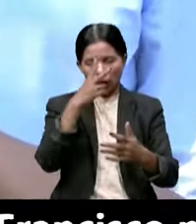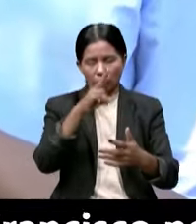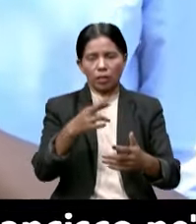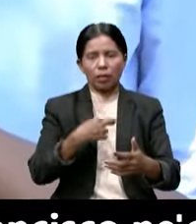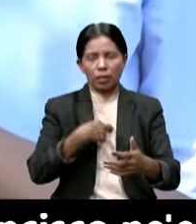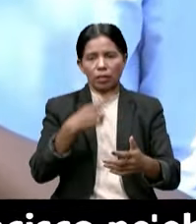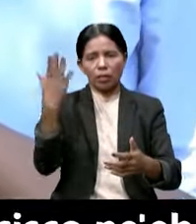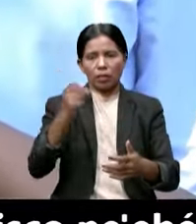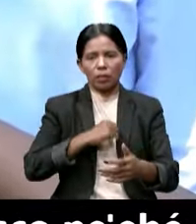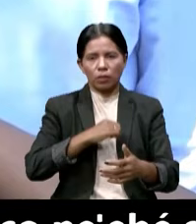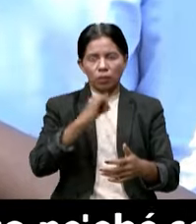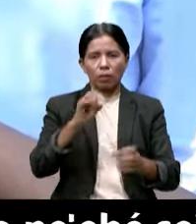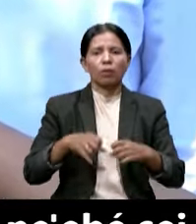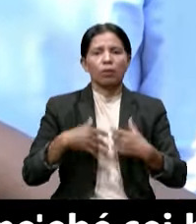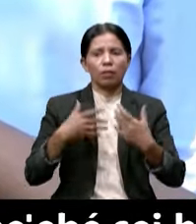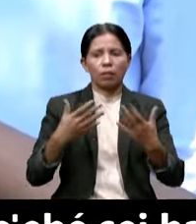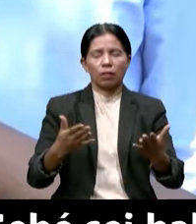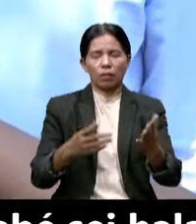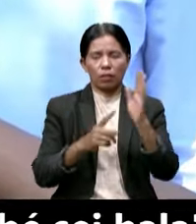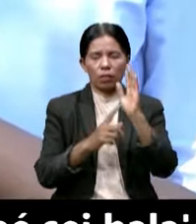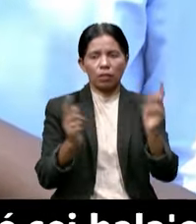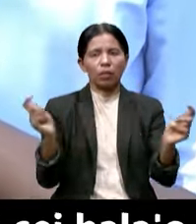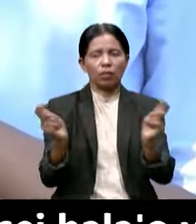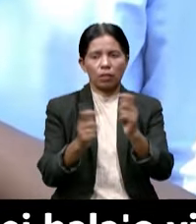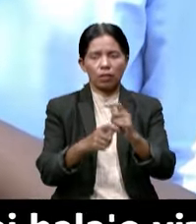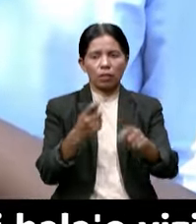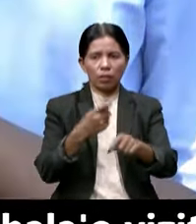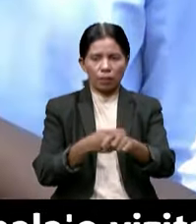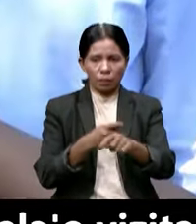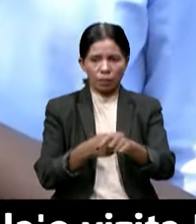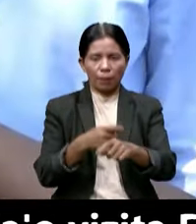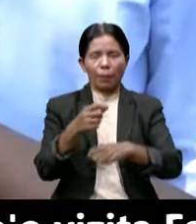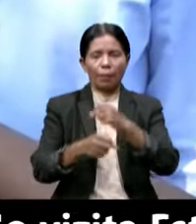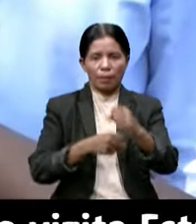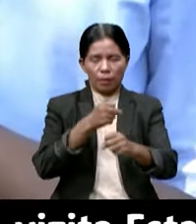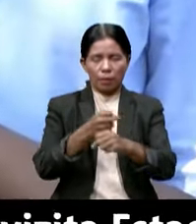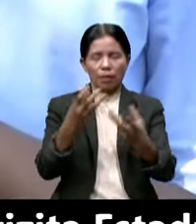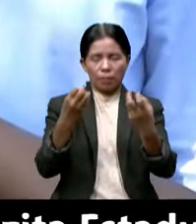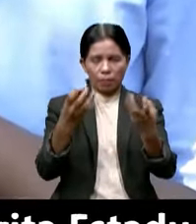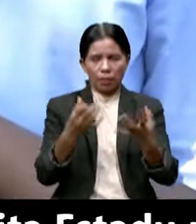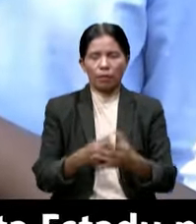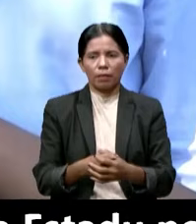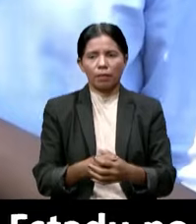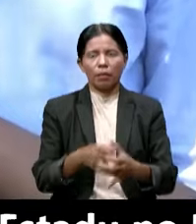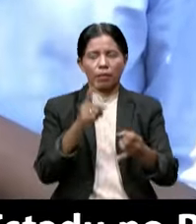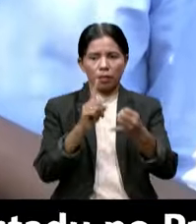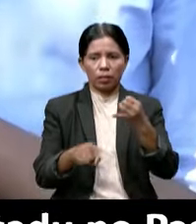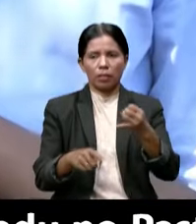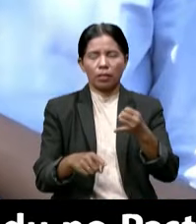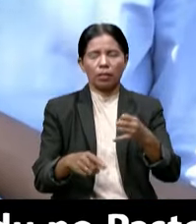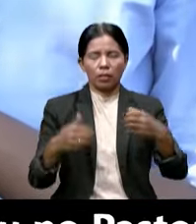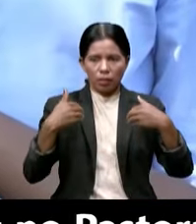sia suai, nusa maka transformações de ho tempo, tinam barak liuba, ikus-ikus ne,